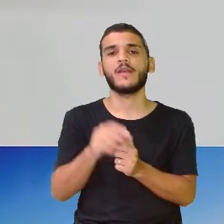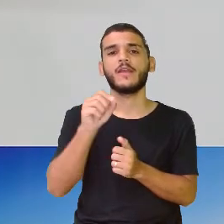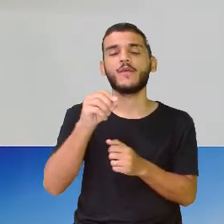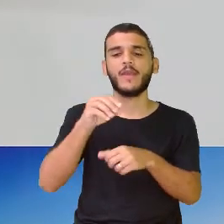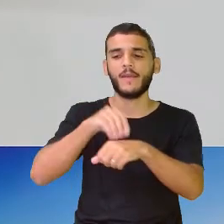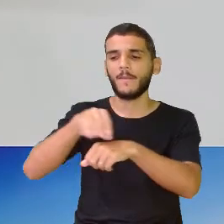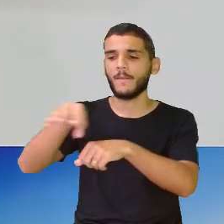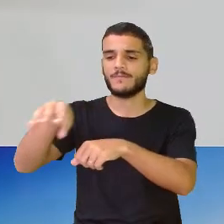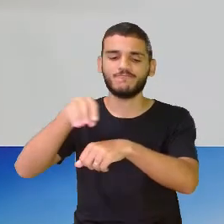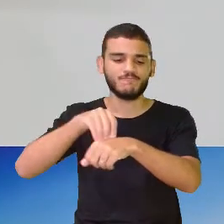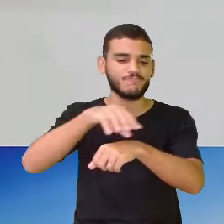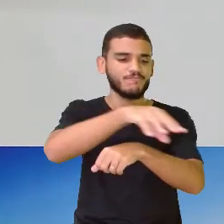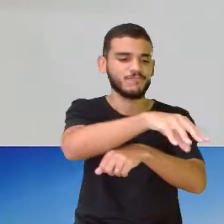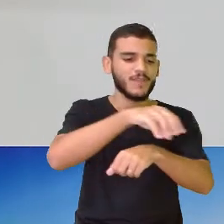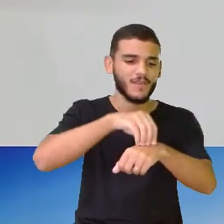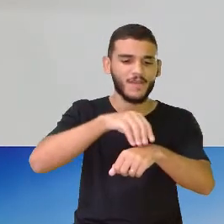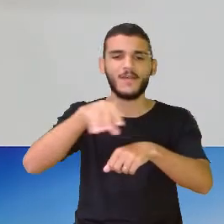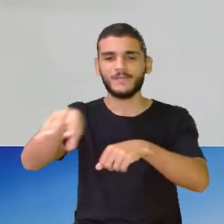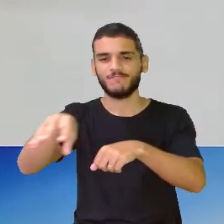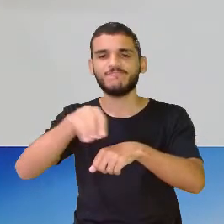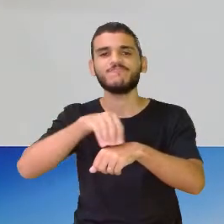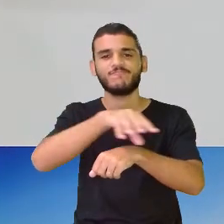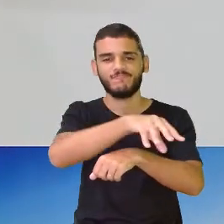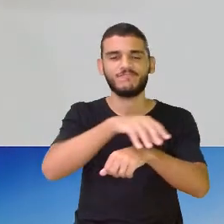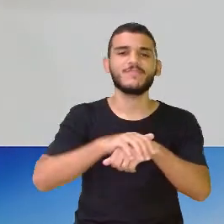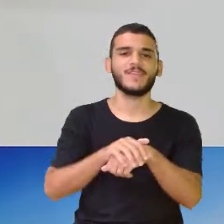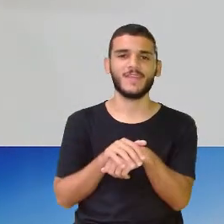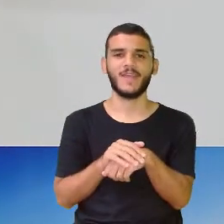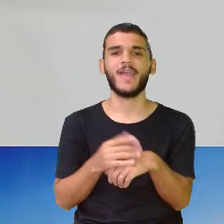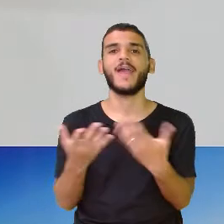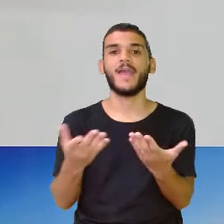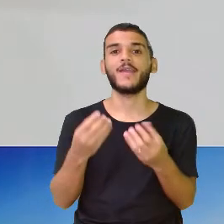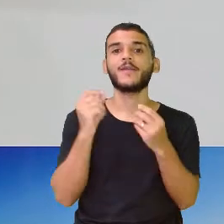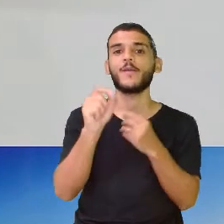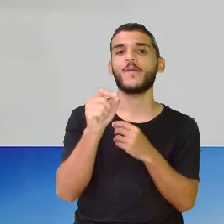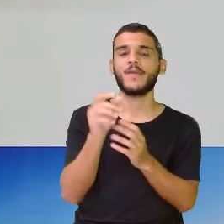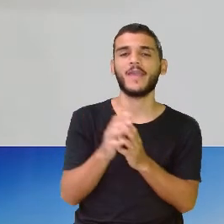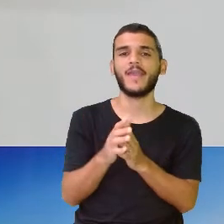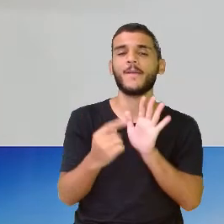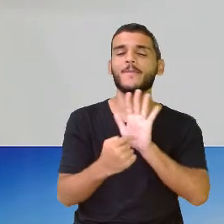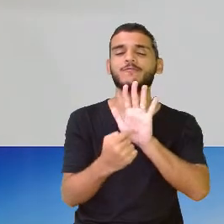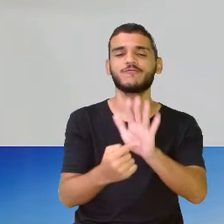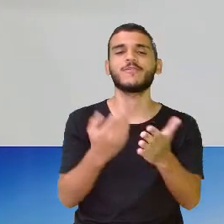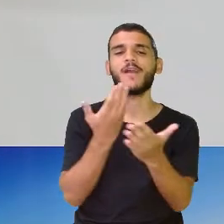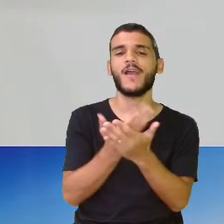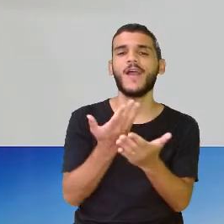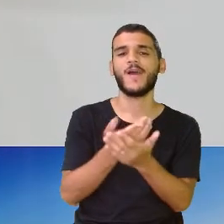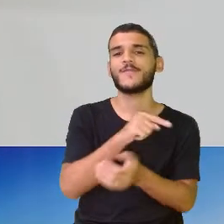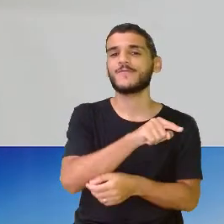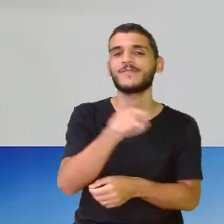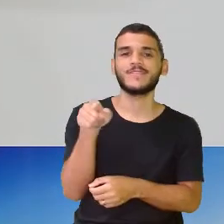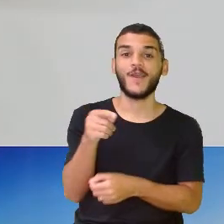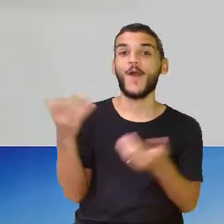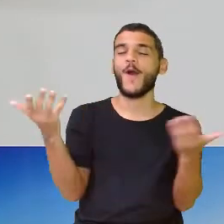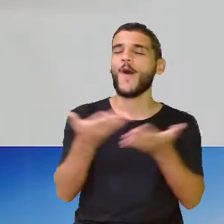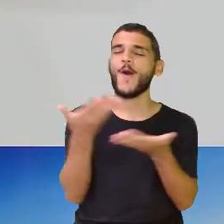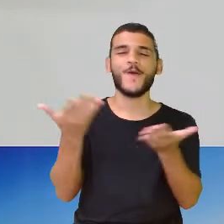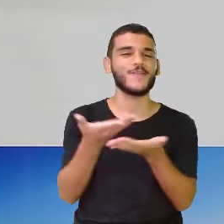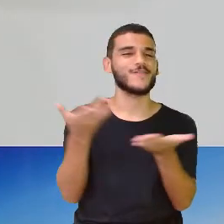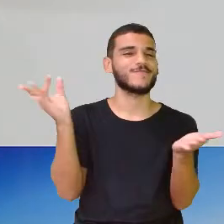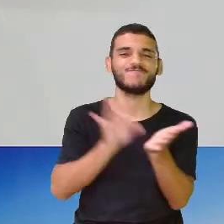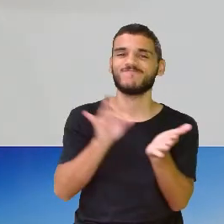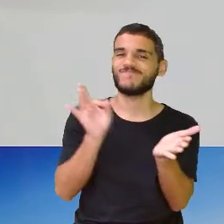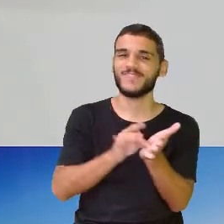mediação entre vocês e eu que estou aqui apresentando a aula para vocês. E hoje, com certeza, nós